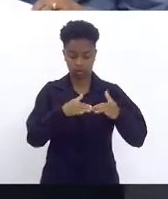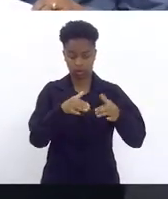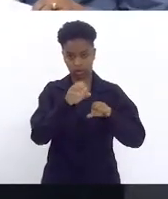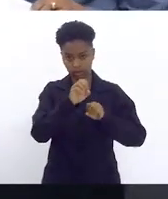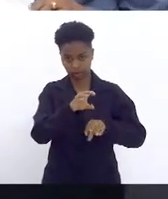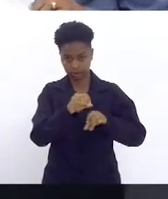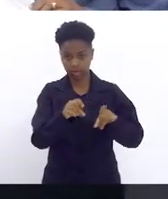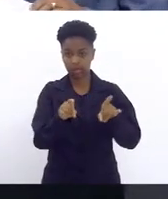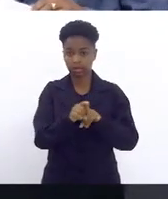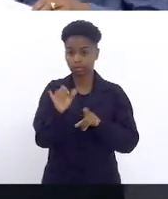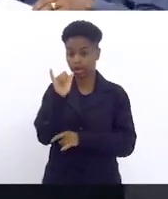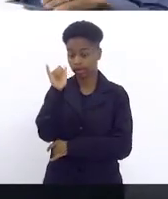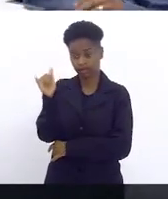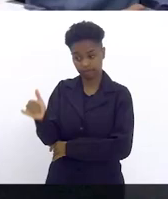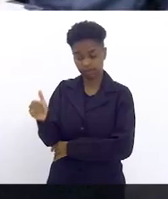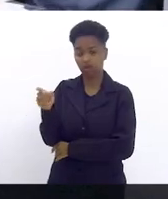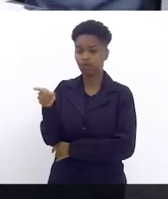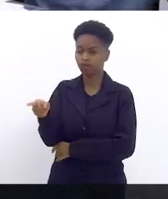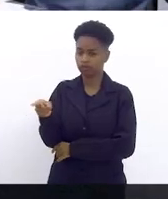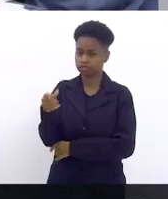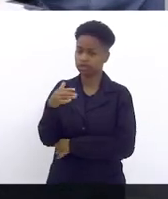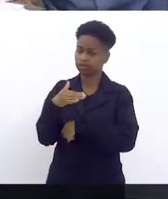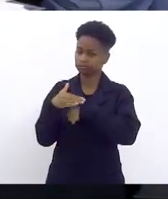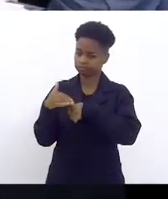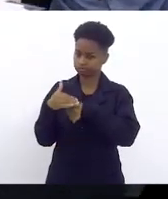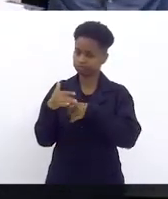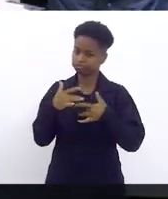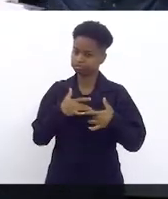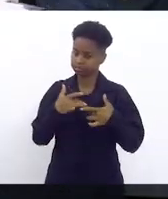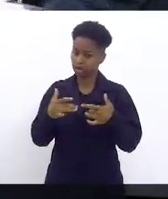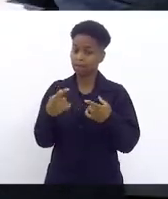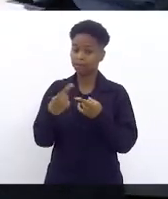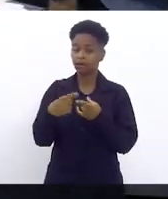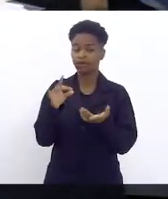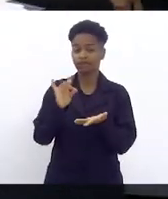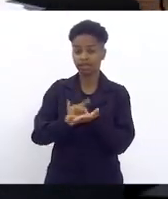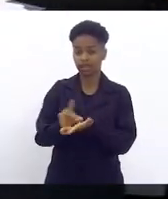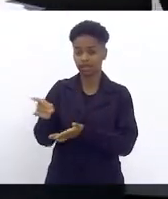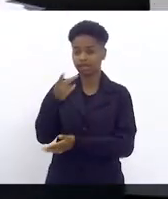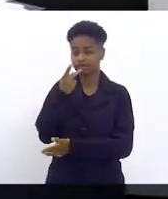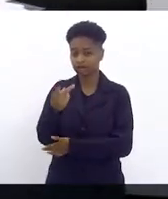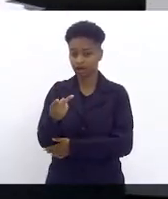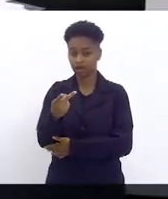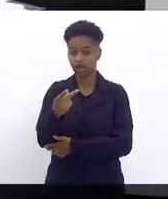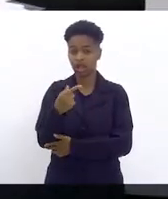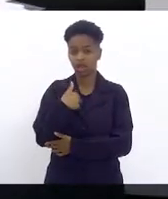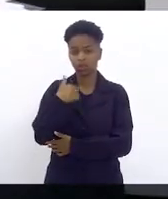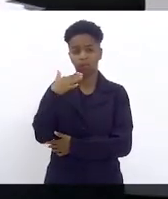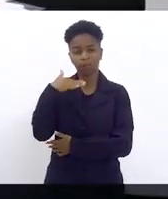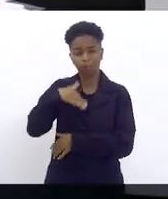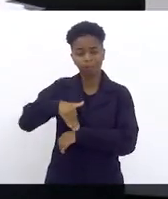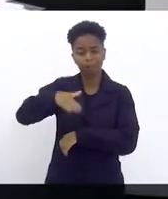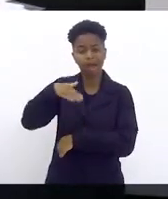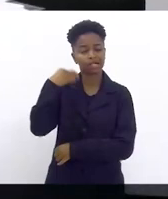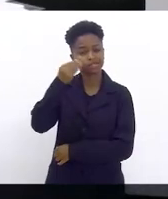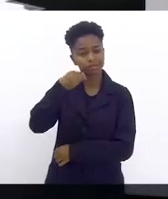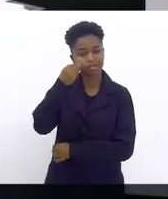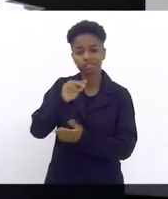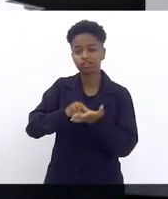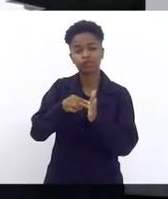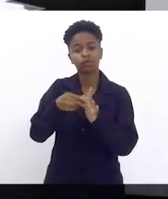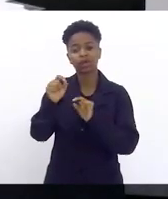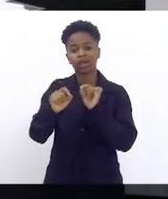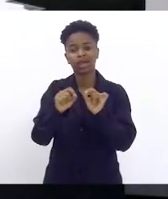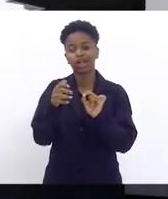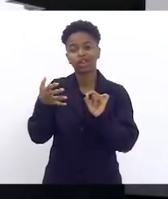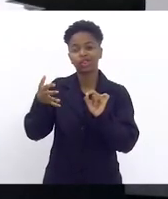e dizer que você é excelência é muito gentil porque na verdade quando ele diz que eu tenho que eu tenho mais experiência é porque ele